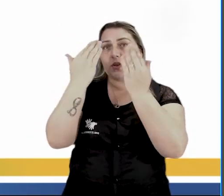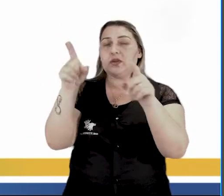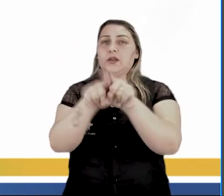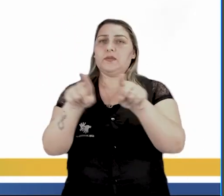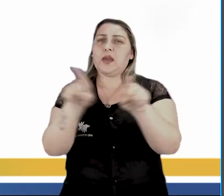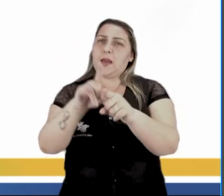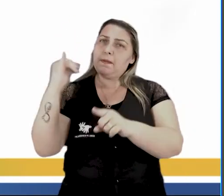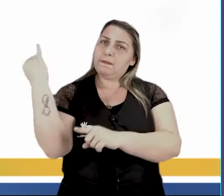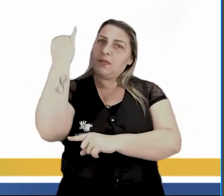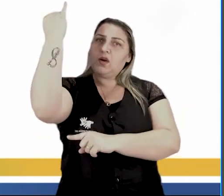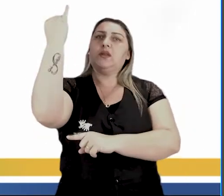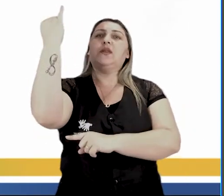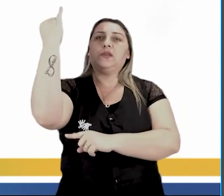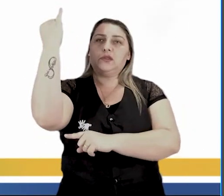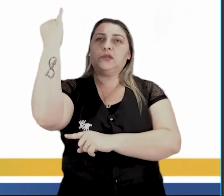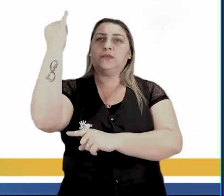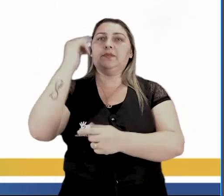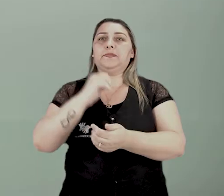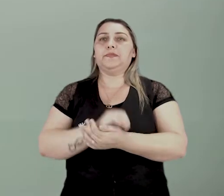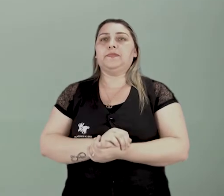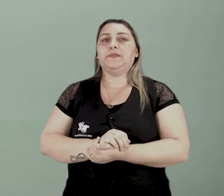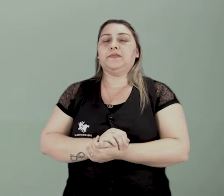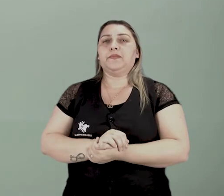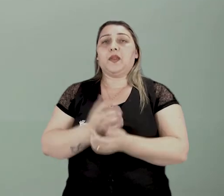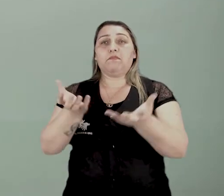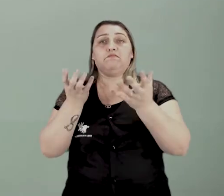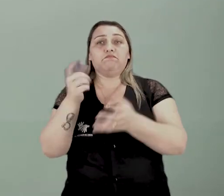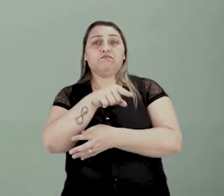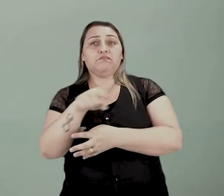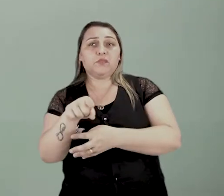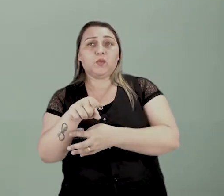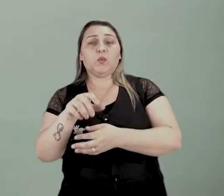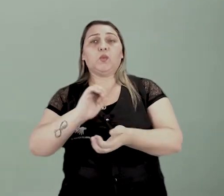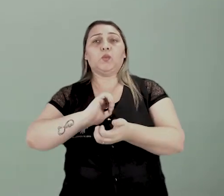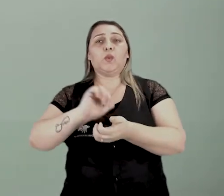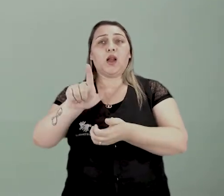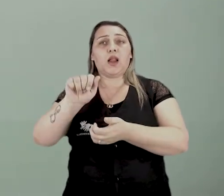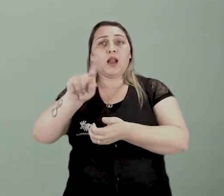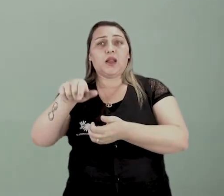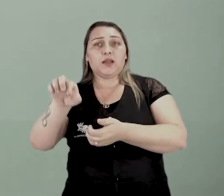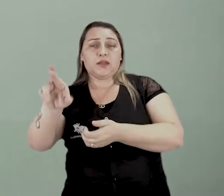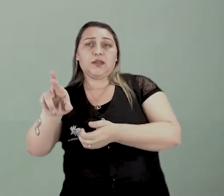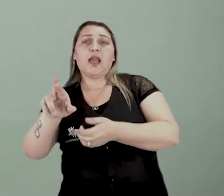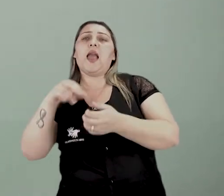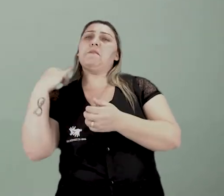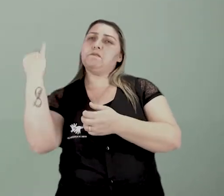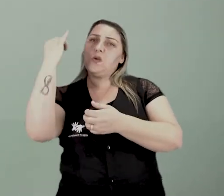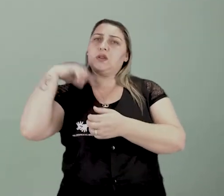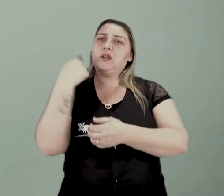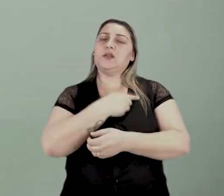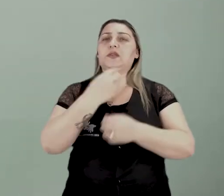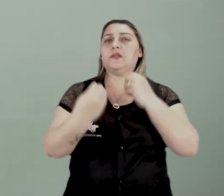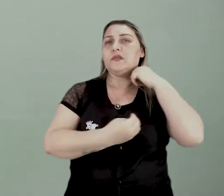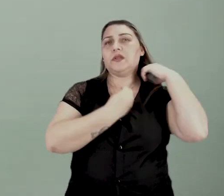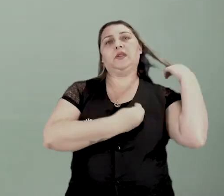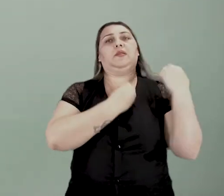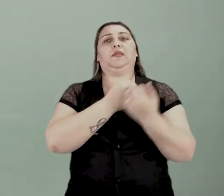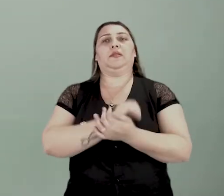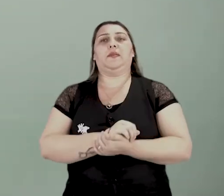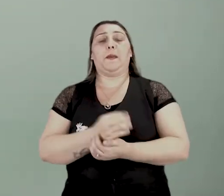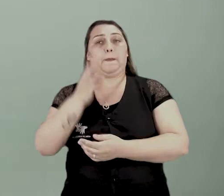tão importantes quanto a saúde física, né? O que quer dizer que o lazer ele é imprescindível na nossa vida,